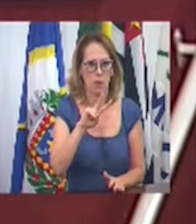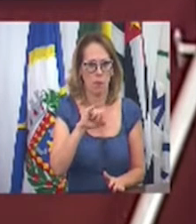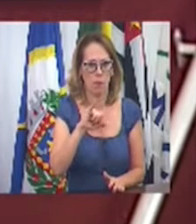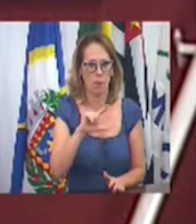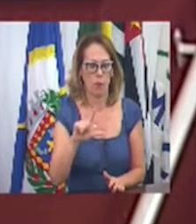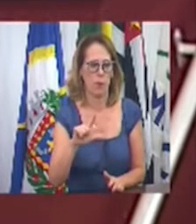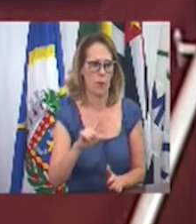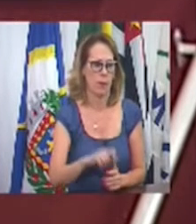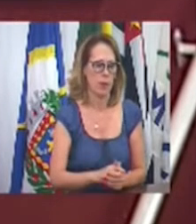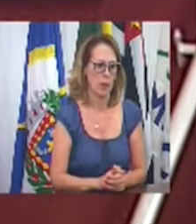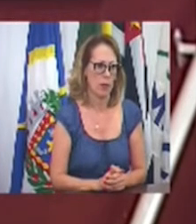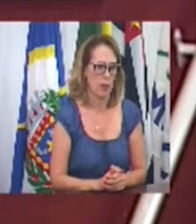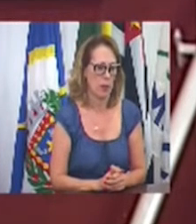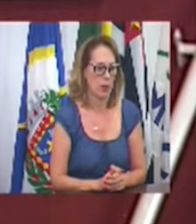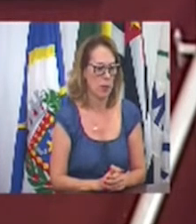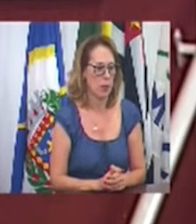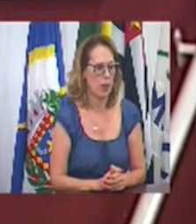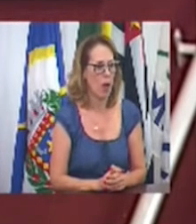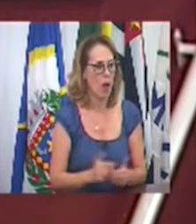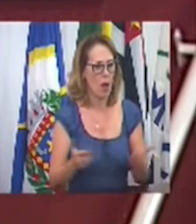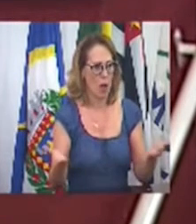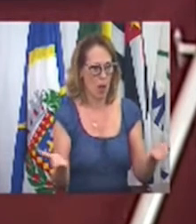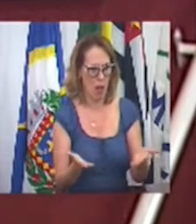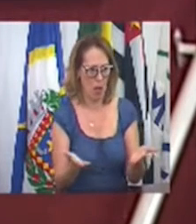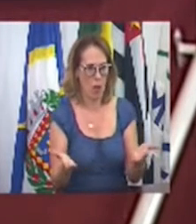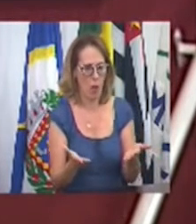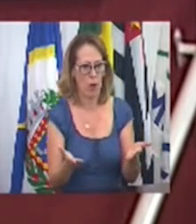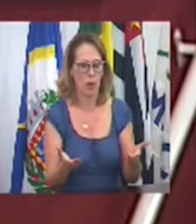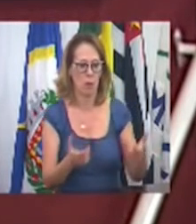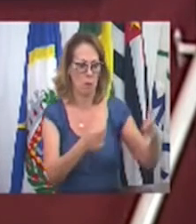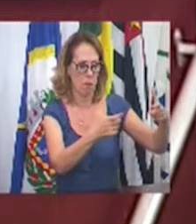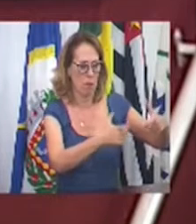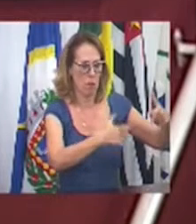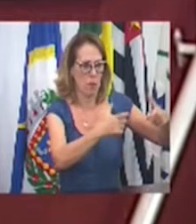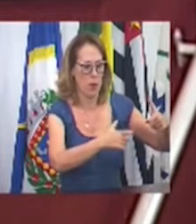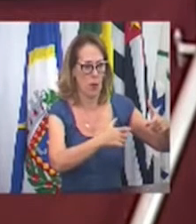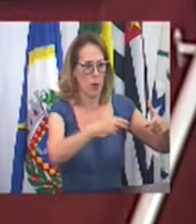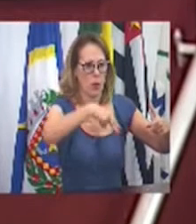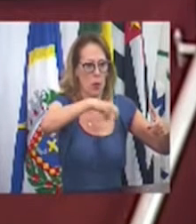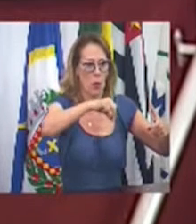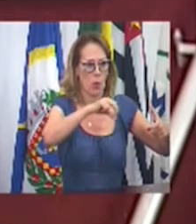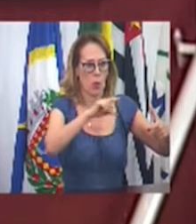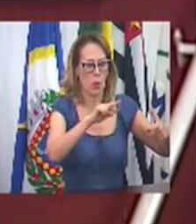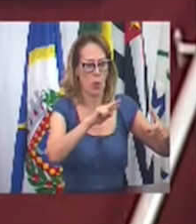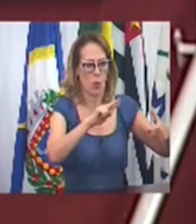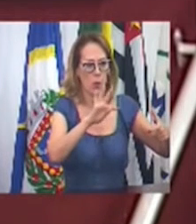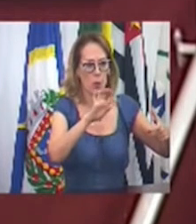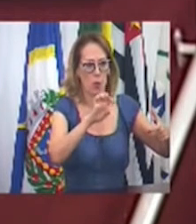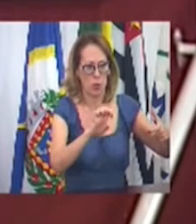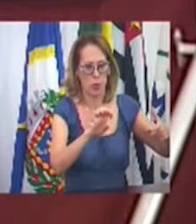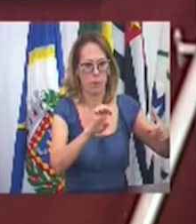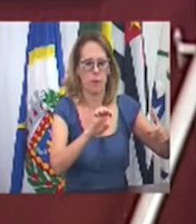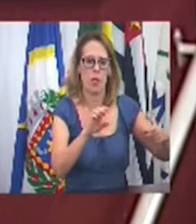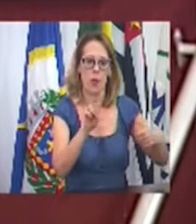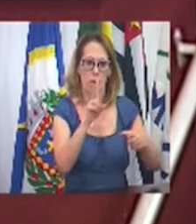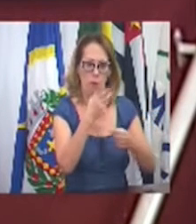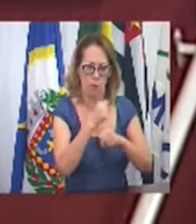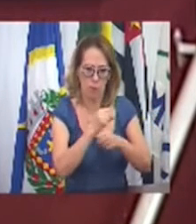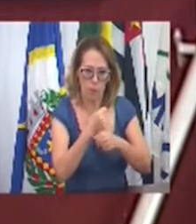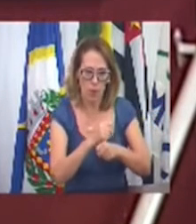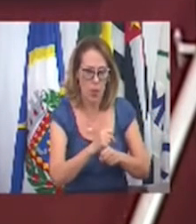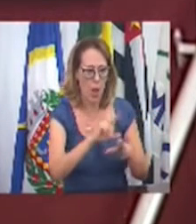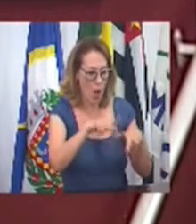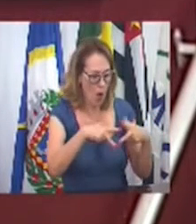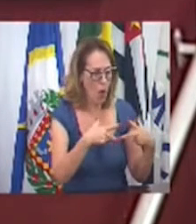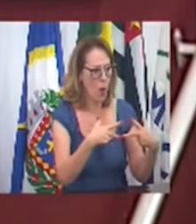Desta feita, como representante da Zona Norte de Votuporanga, homenageamos a nossa Polícia Militar, que